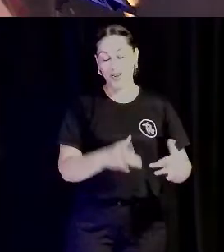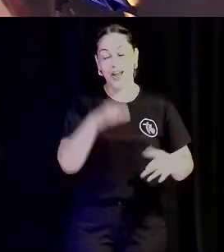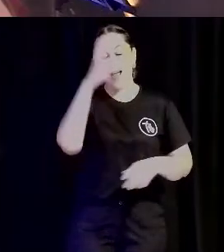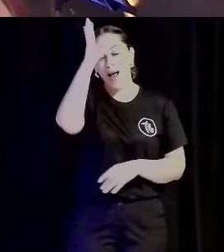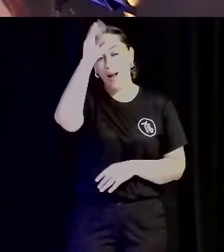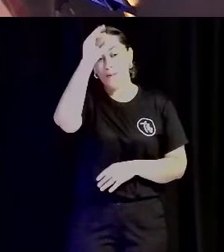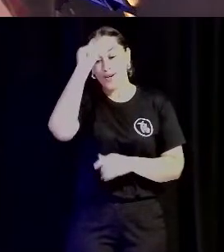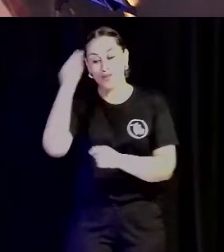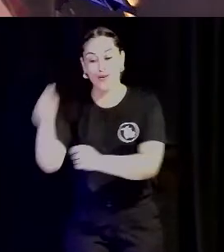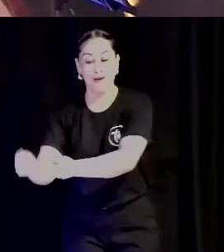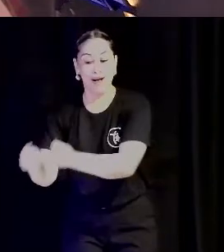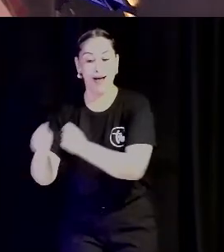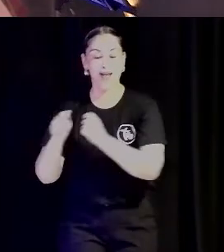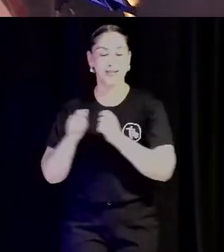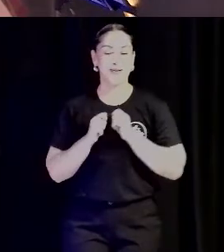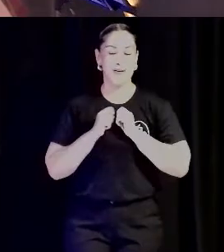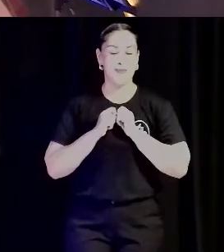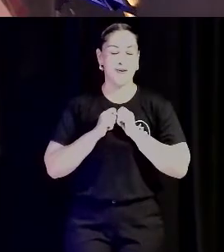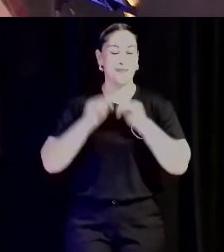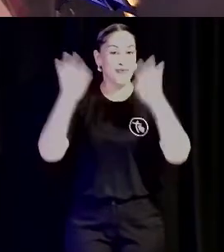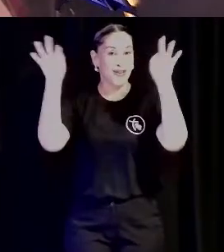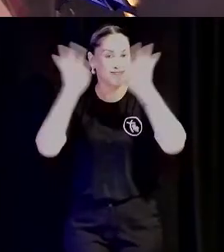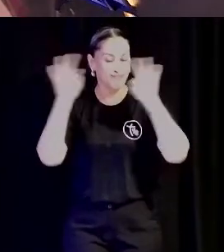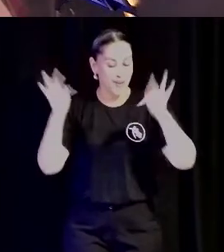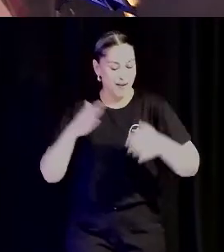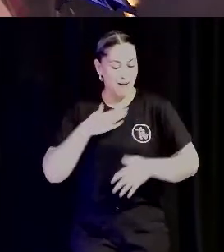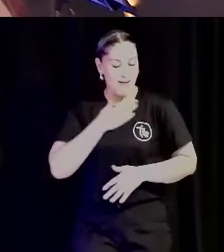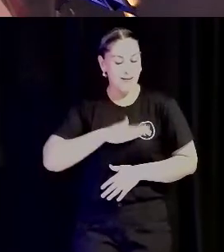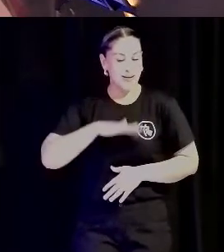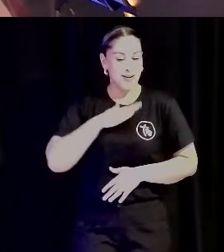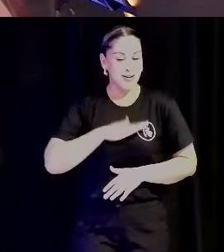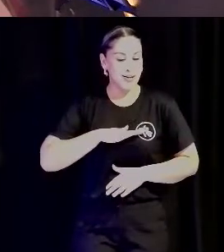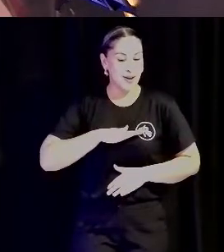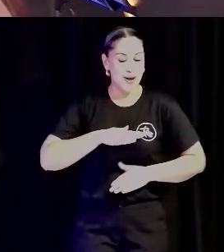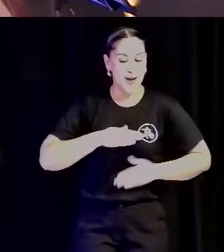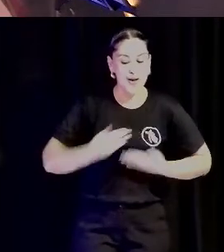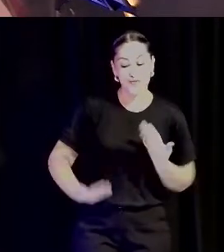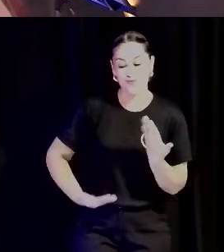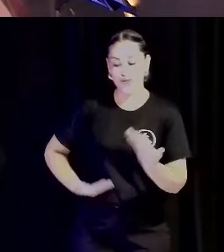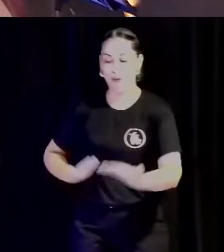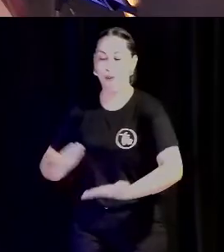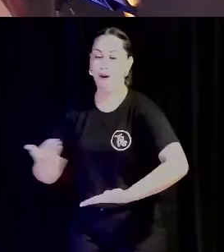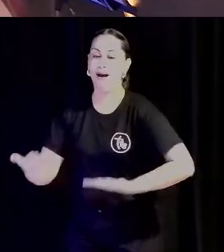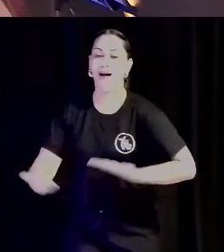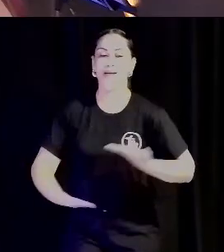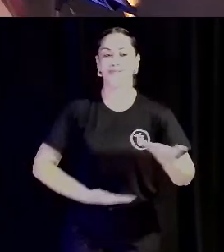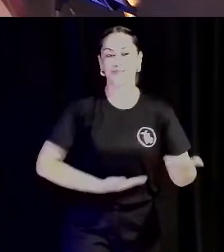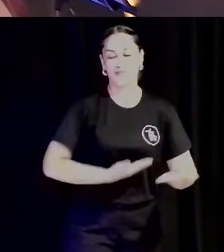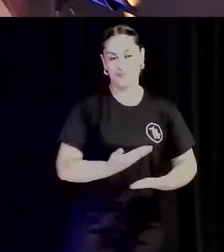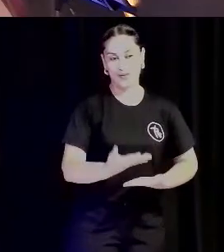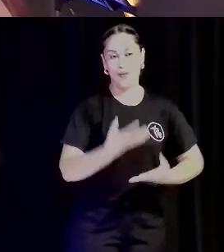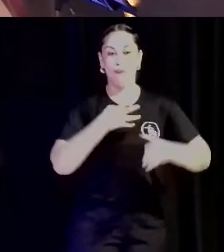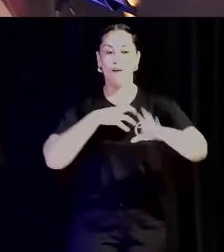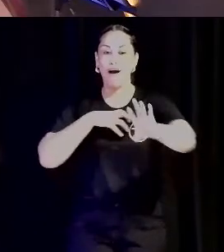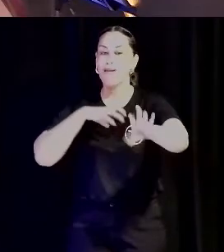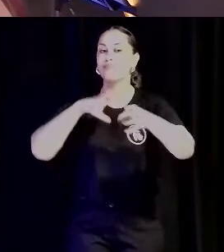a receber, regozijar e repartir. Receber, regozijar e